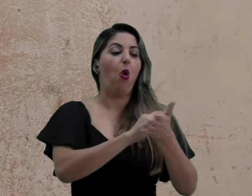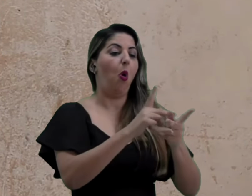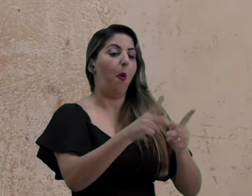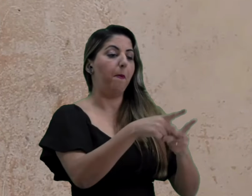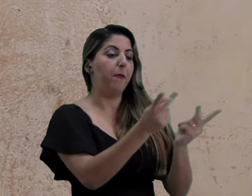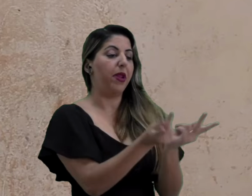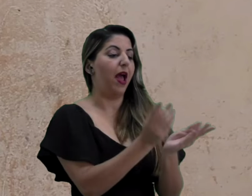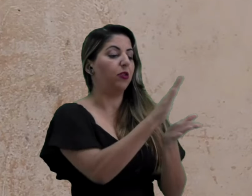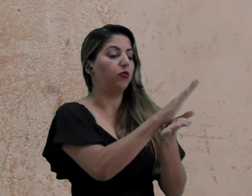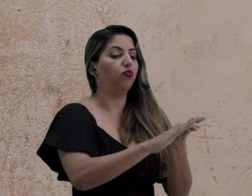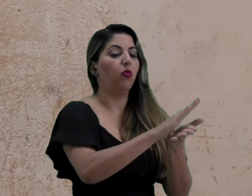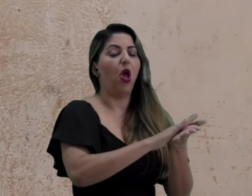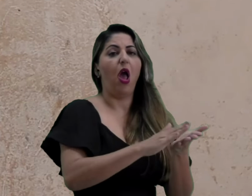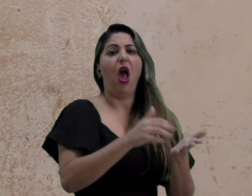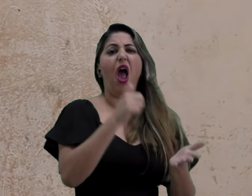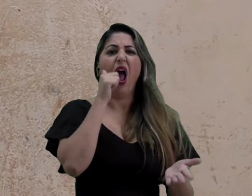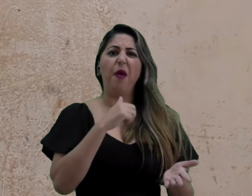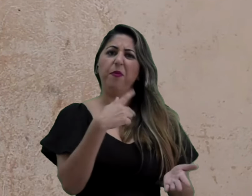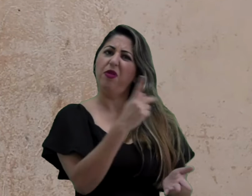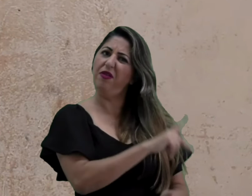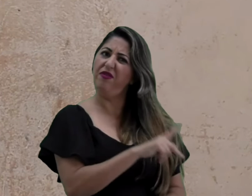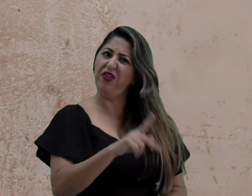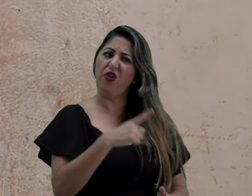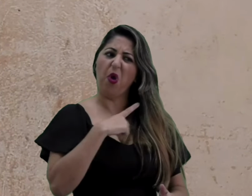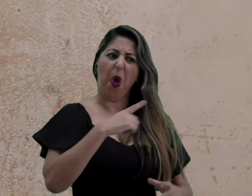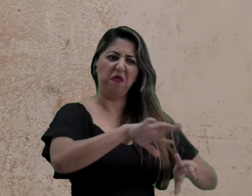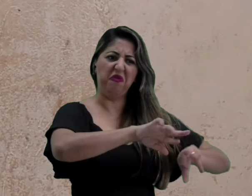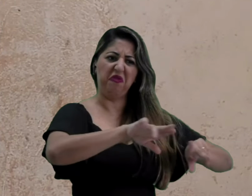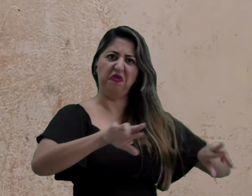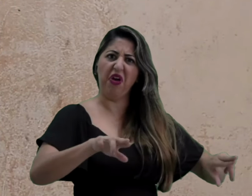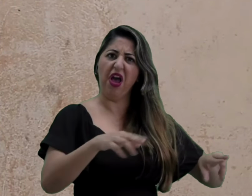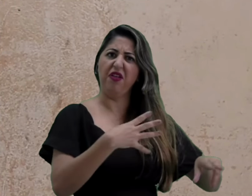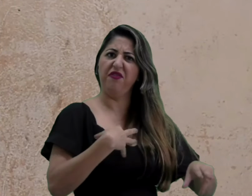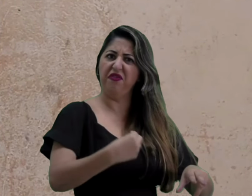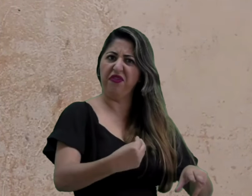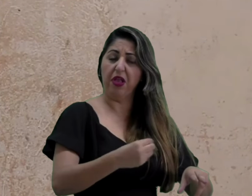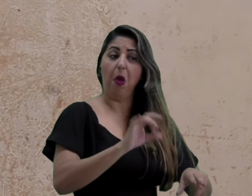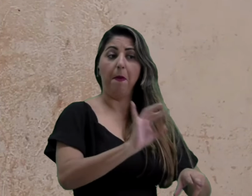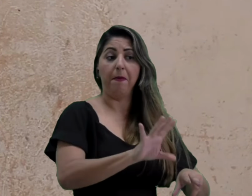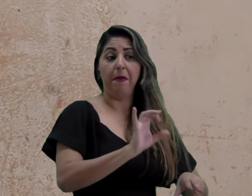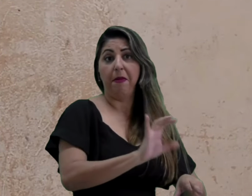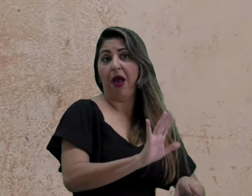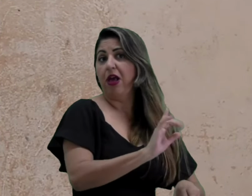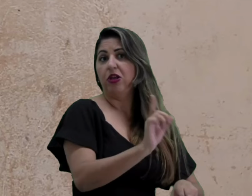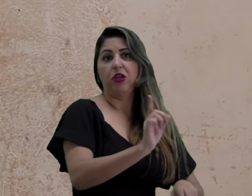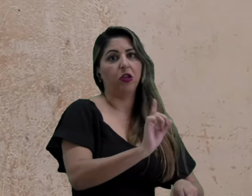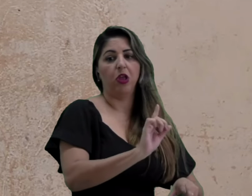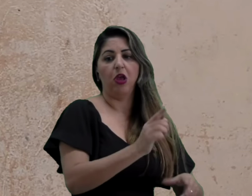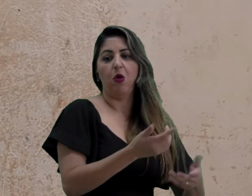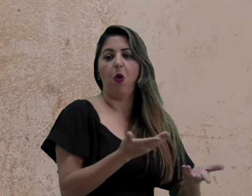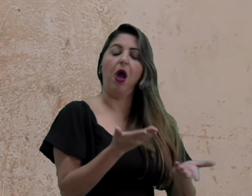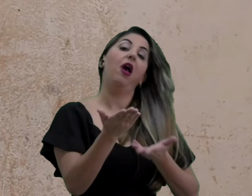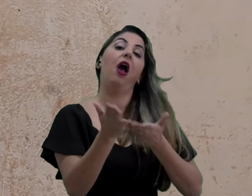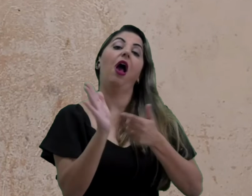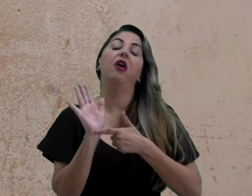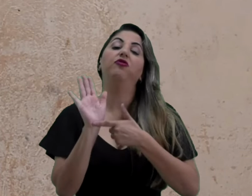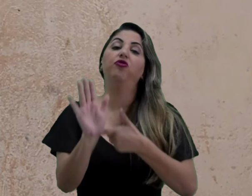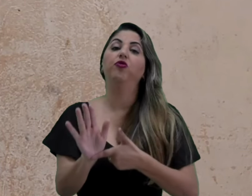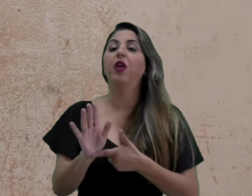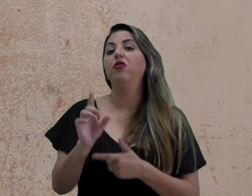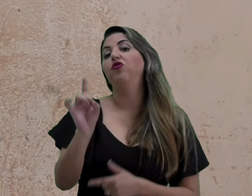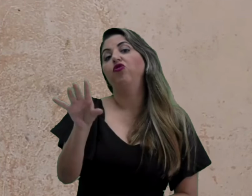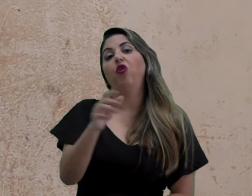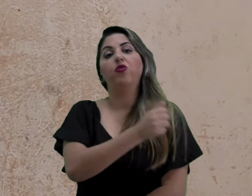pratos. A mulher tinha um monte de filhos e filhas que poderiam fazer essas tarefas, mas era sobre alguns alunos que caía a responsabilidade.